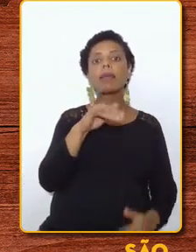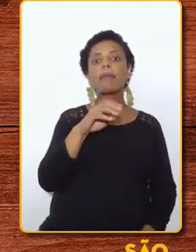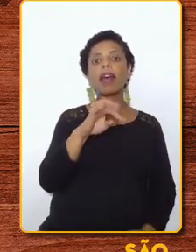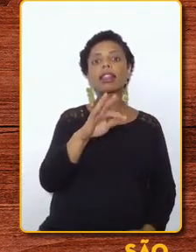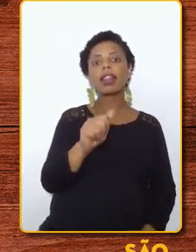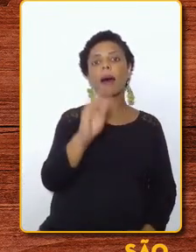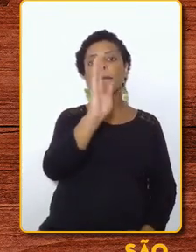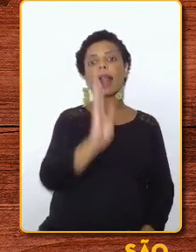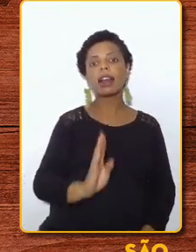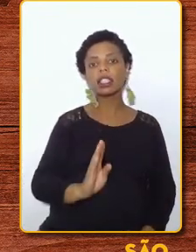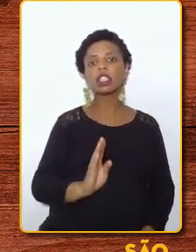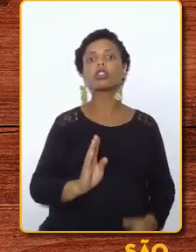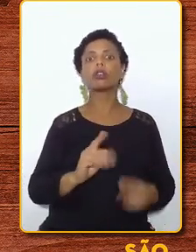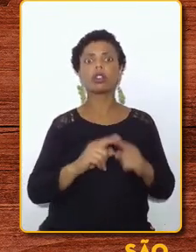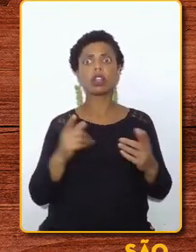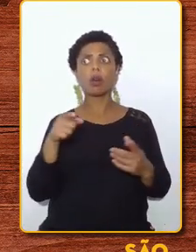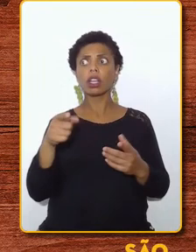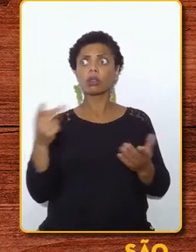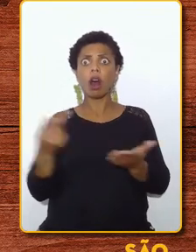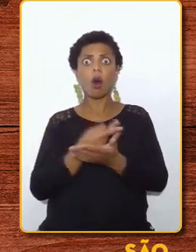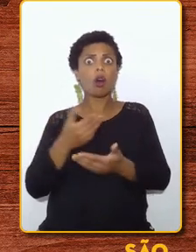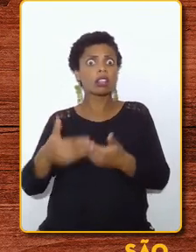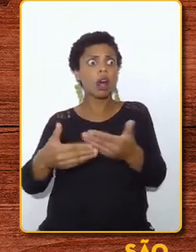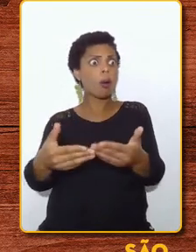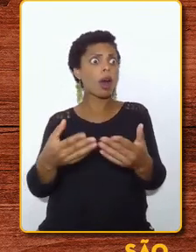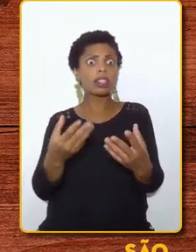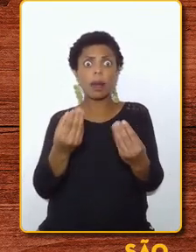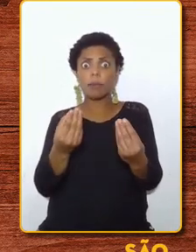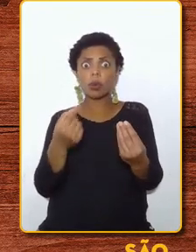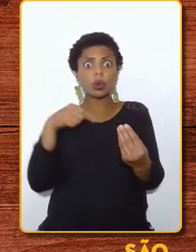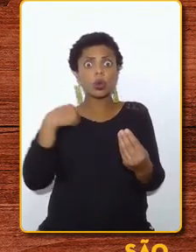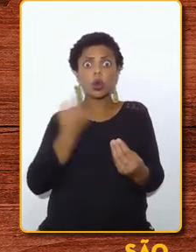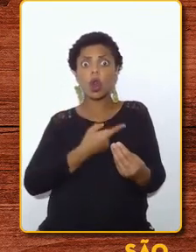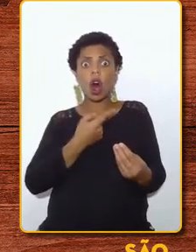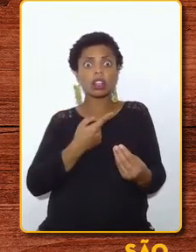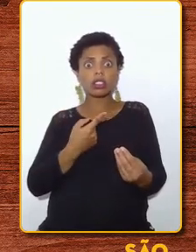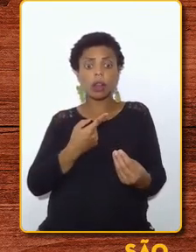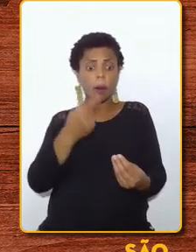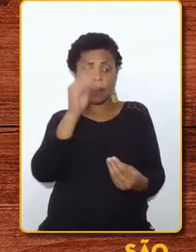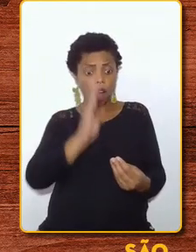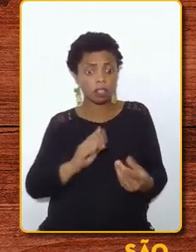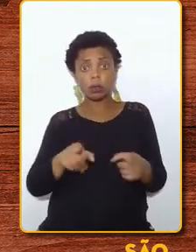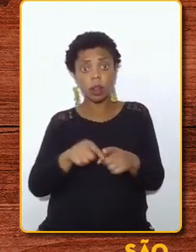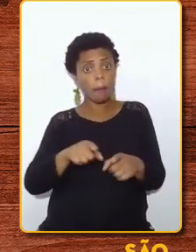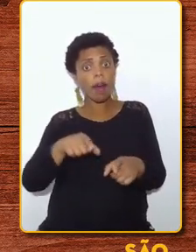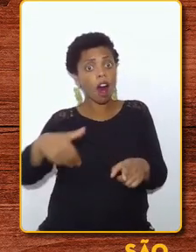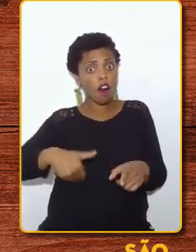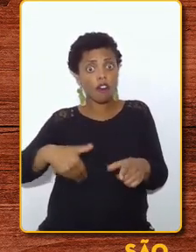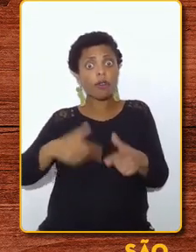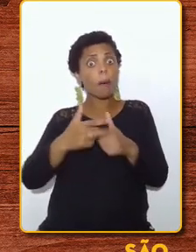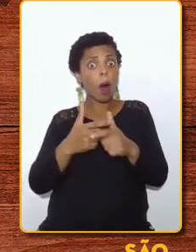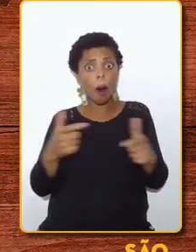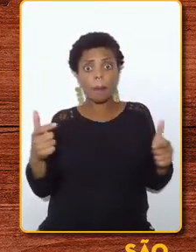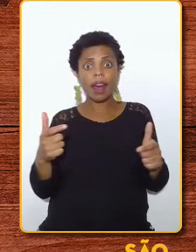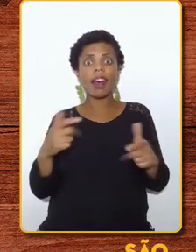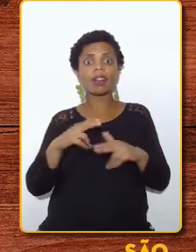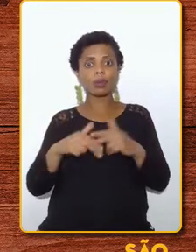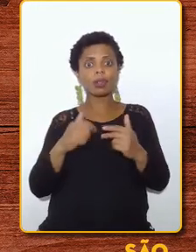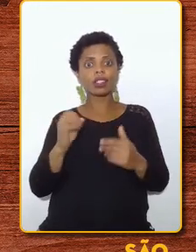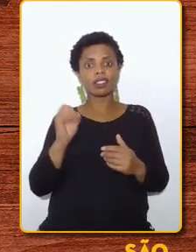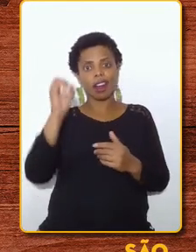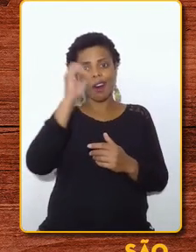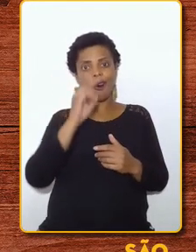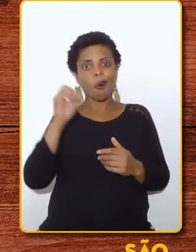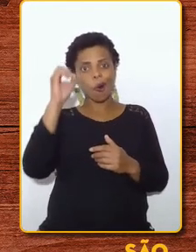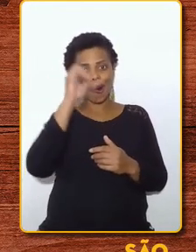para a nossa vida e para essa crise de fome que a gente vive hoje no Brasil. Por isso que em outubro, né,